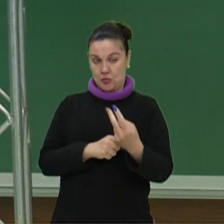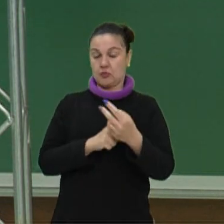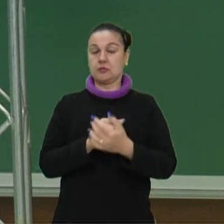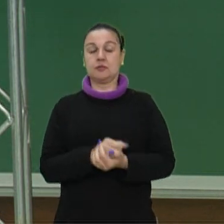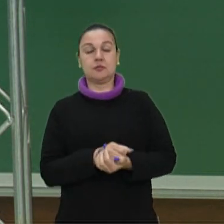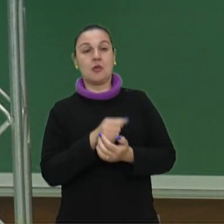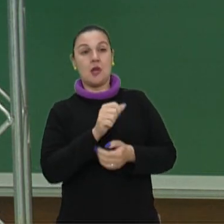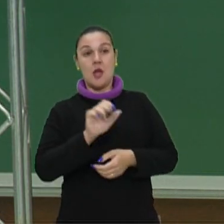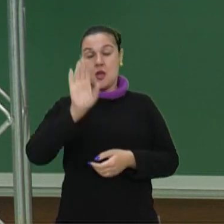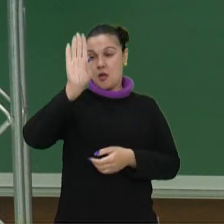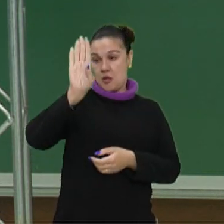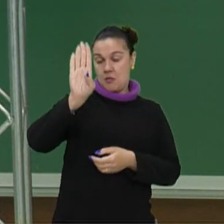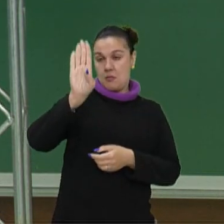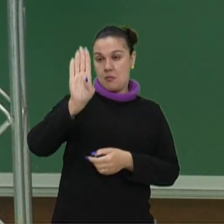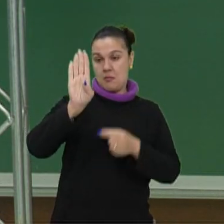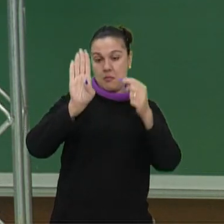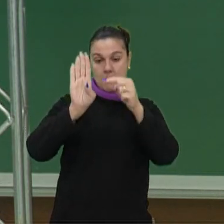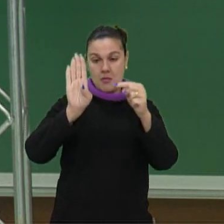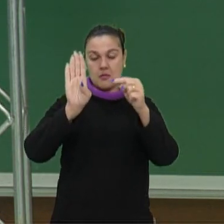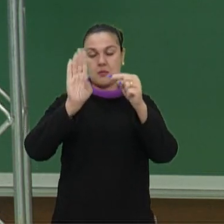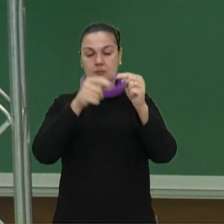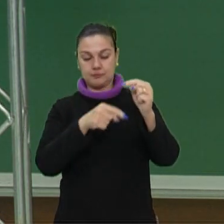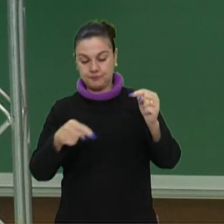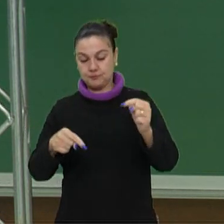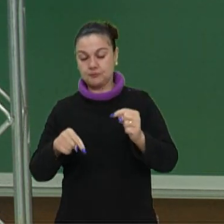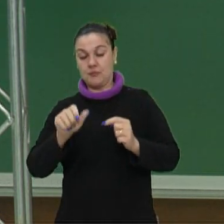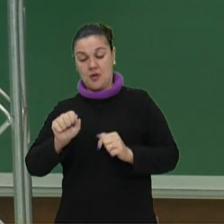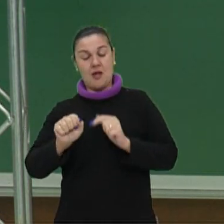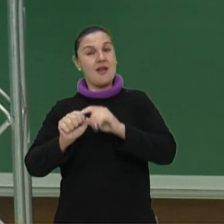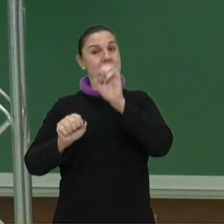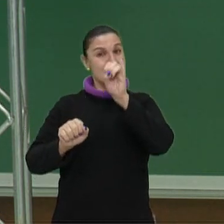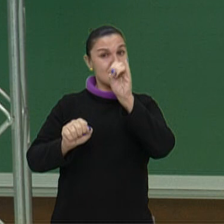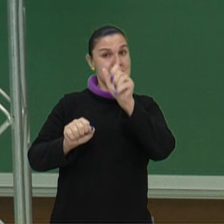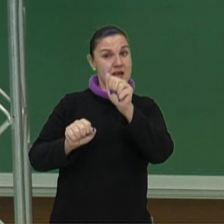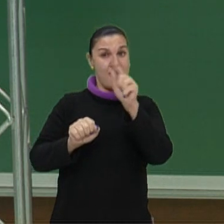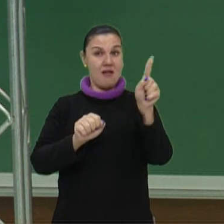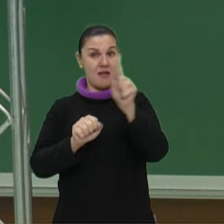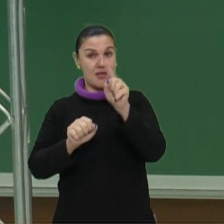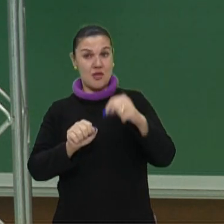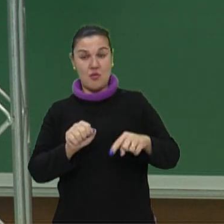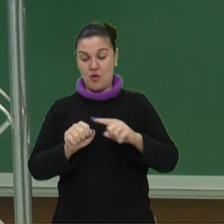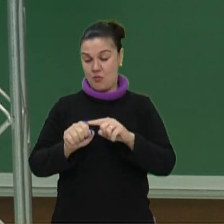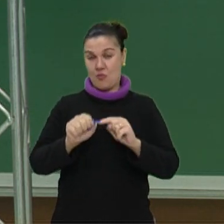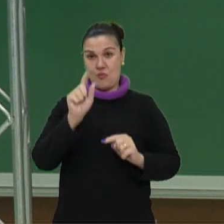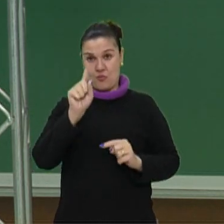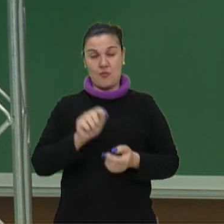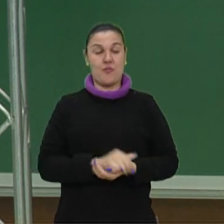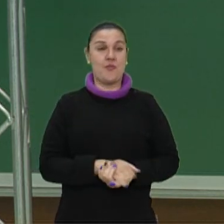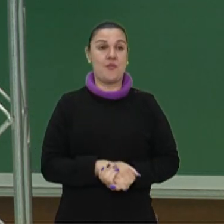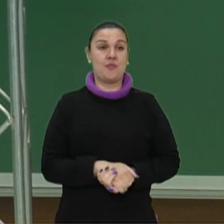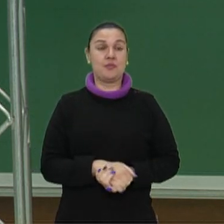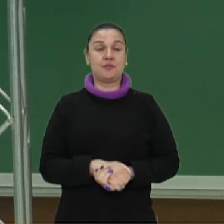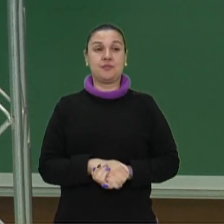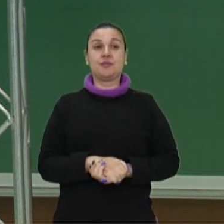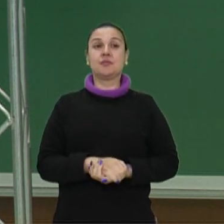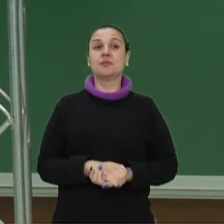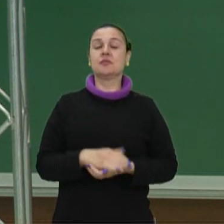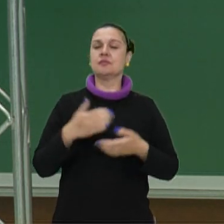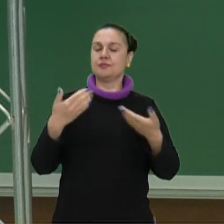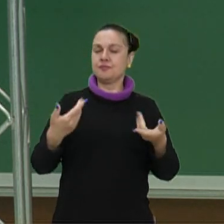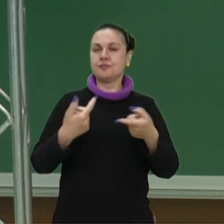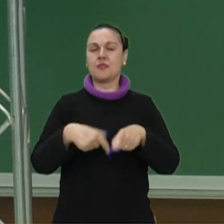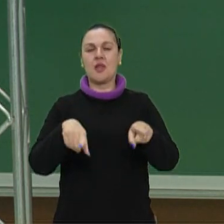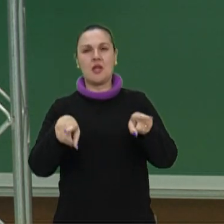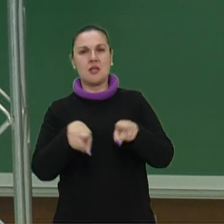quando você tem uma equação em que o a não é 1, né? A gente já vai ver o caso em que o a seja igual a 1. E ainda falei para vocês